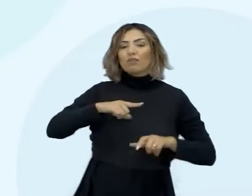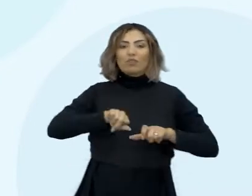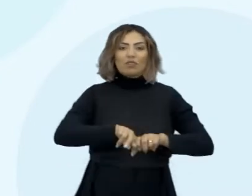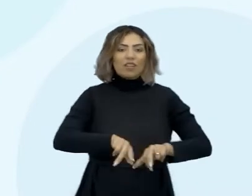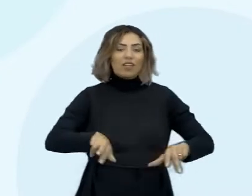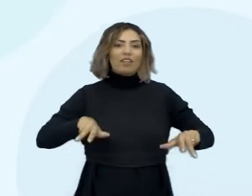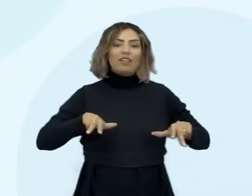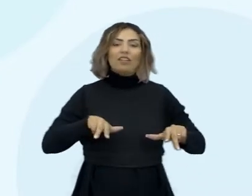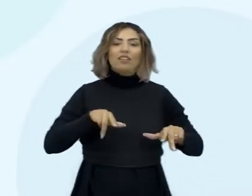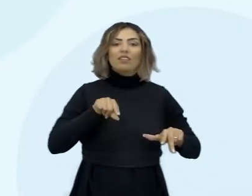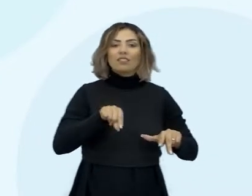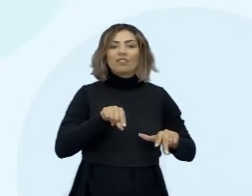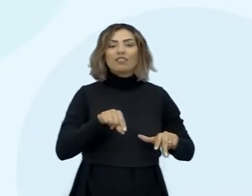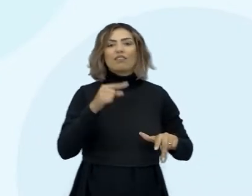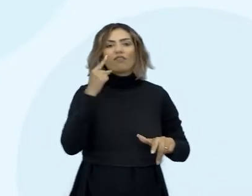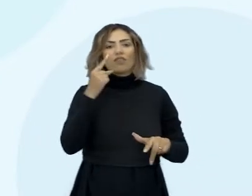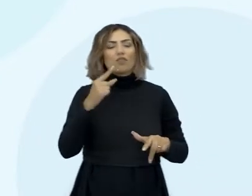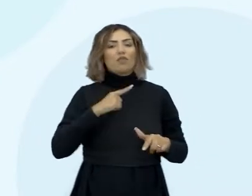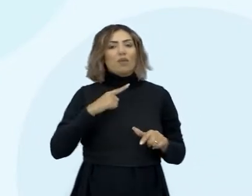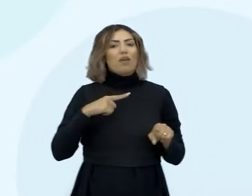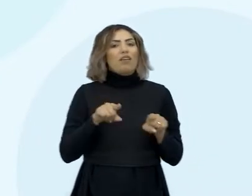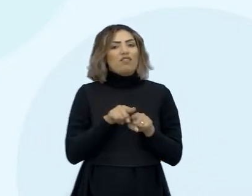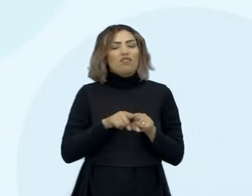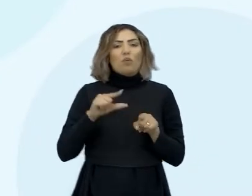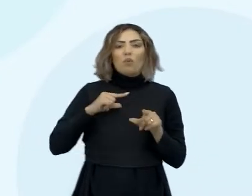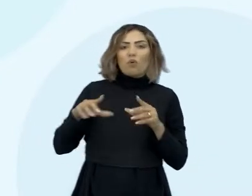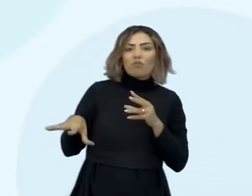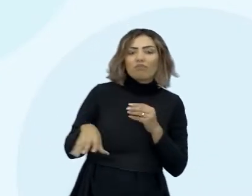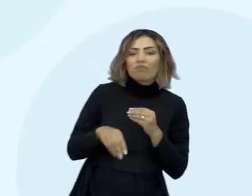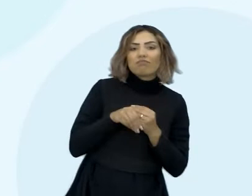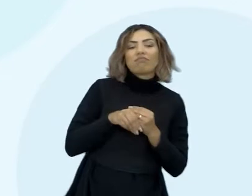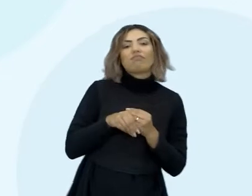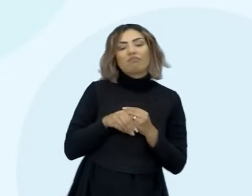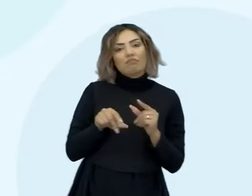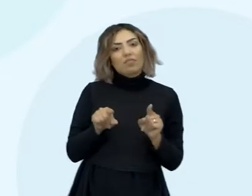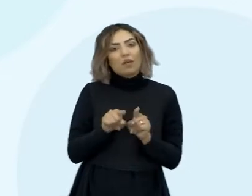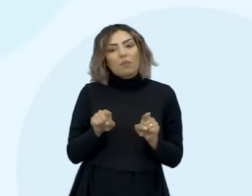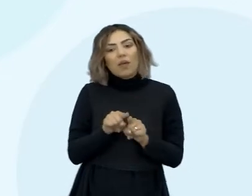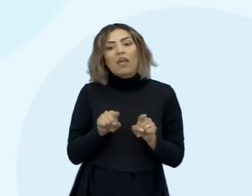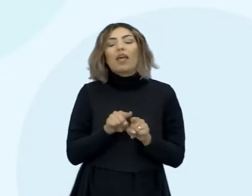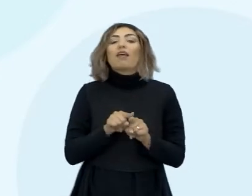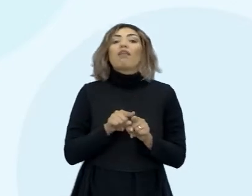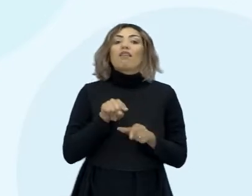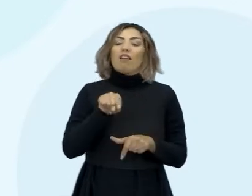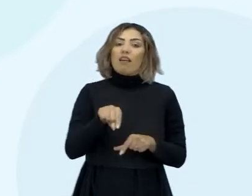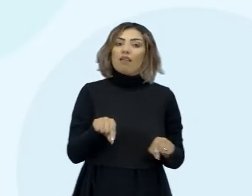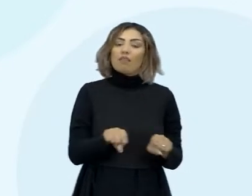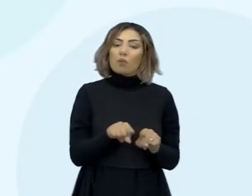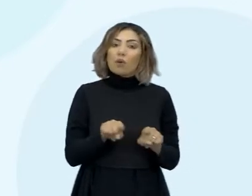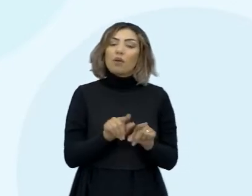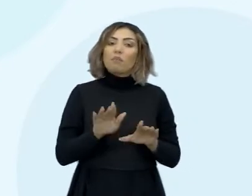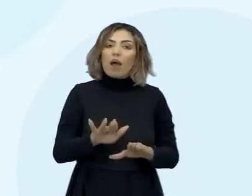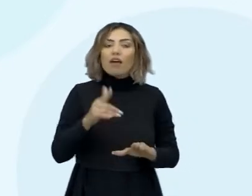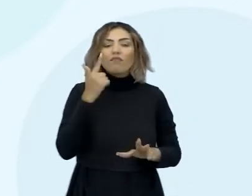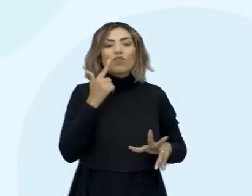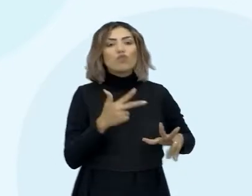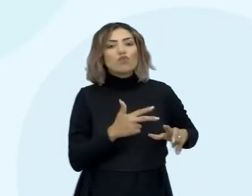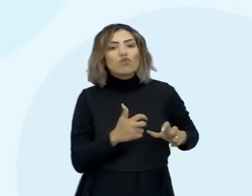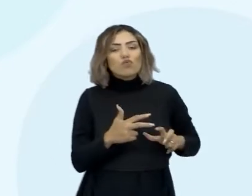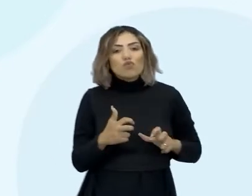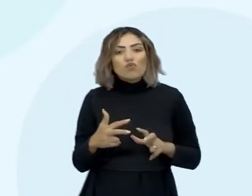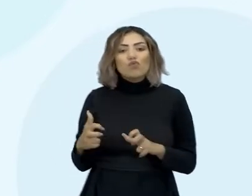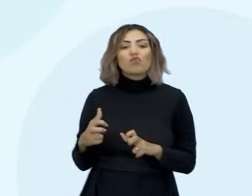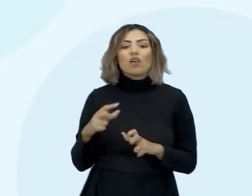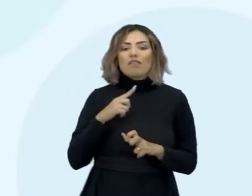pouquinho depois, mas ainda pegou um pouco da integração, né, Alexandre? Sim, sim. E a Eveline também, mas a gente procurou, olha só, ali a gente tem um